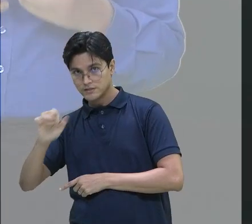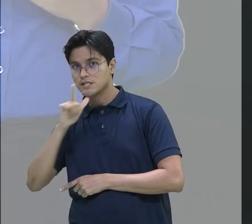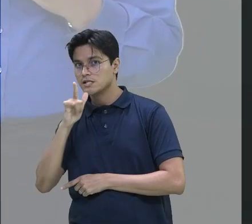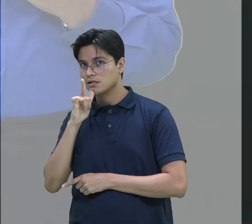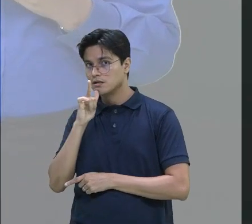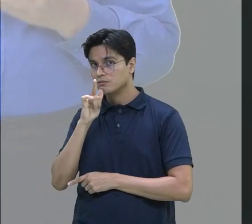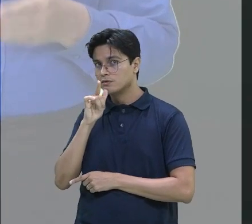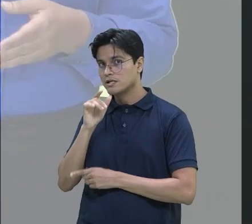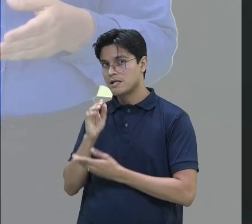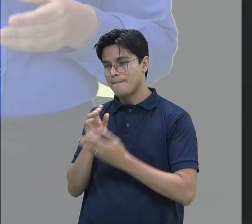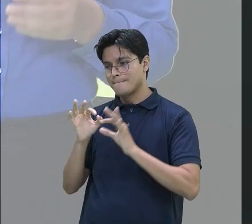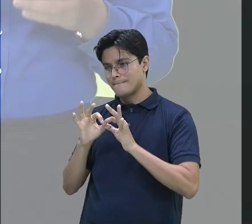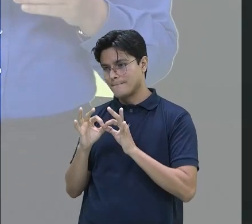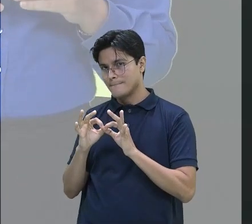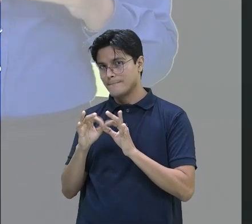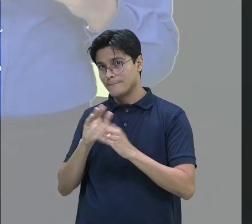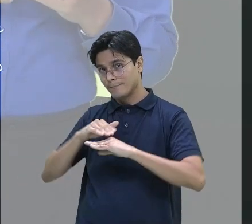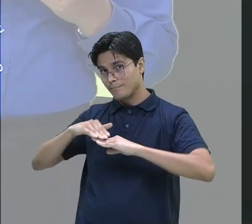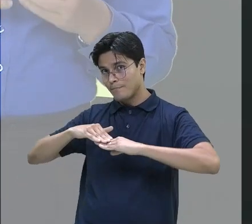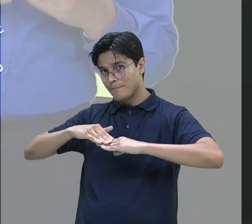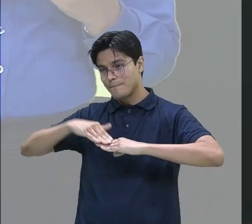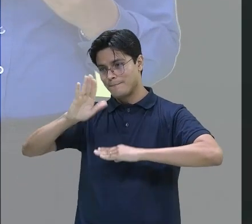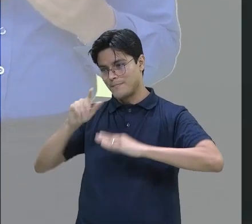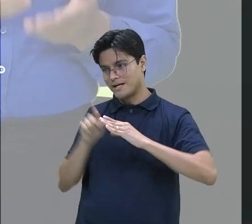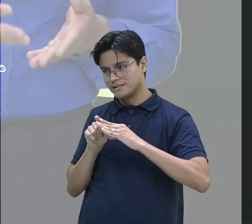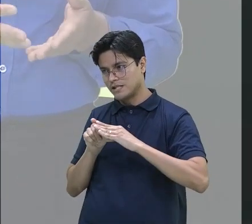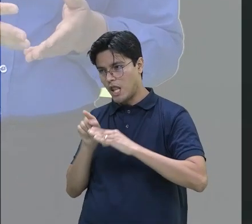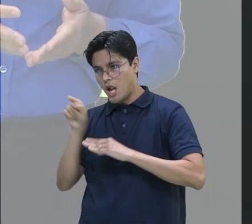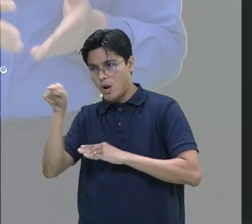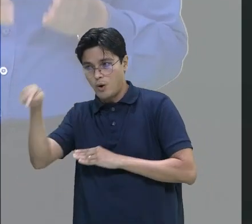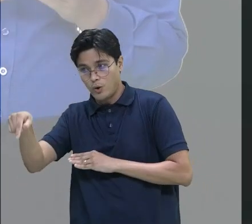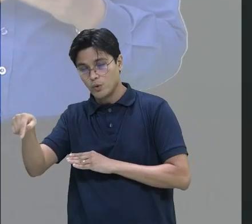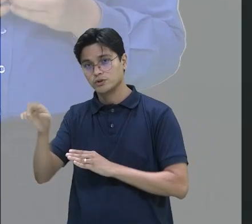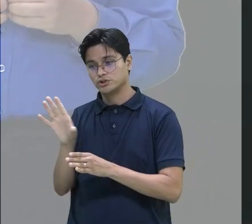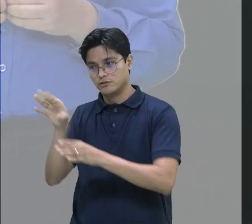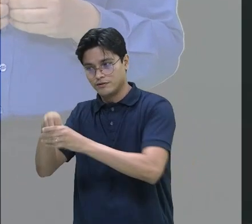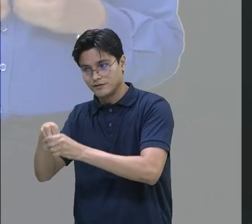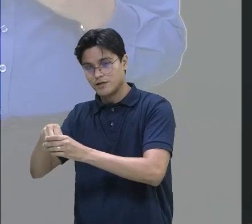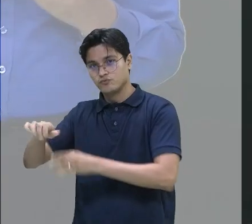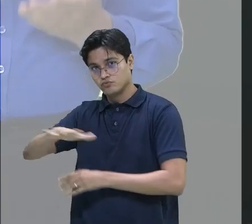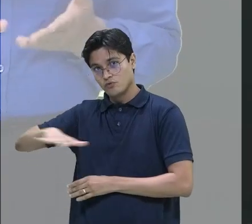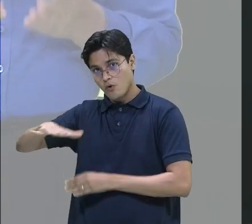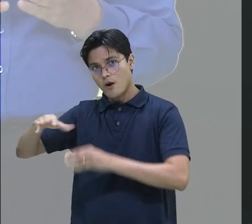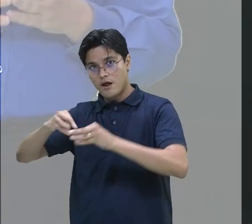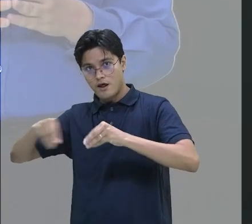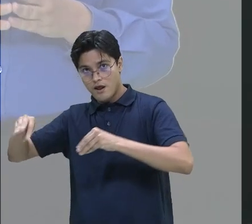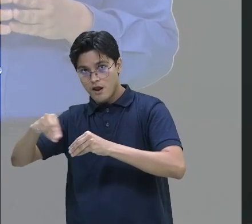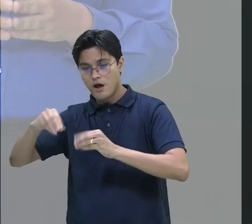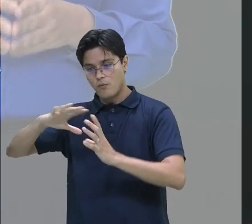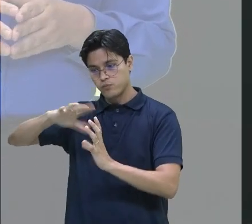oriunda dos oceanos, oriunda dos mares, vai o quê? Diminuindo e tornando ali o